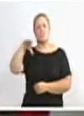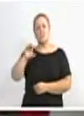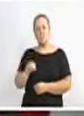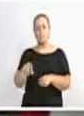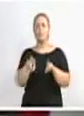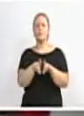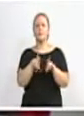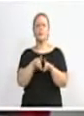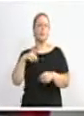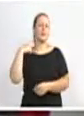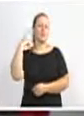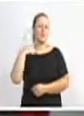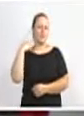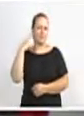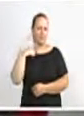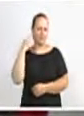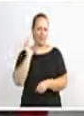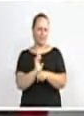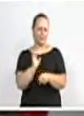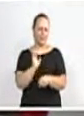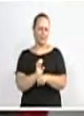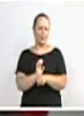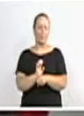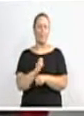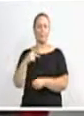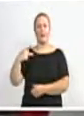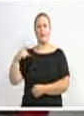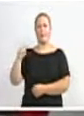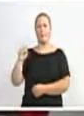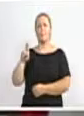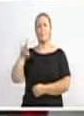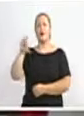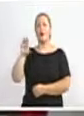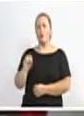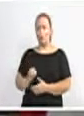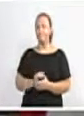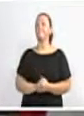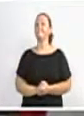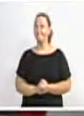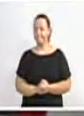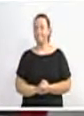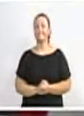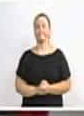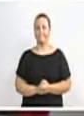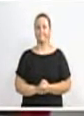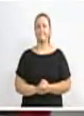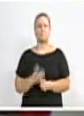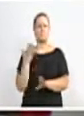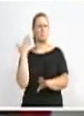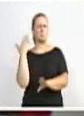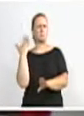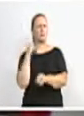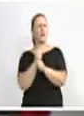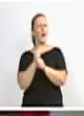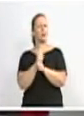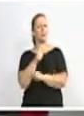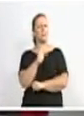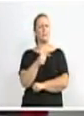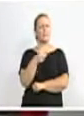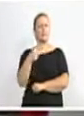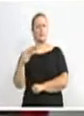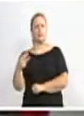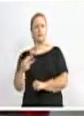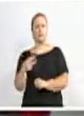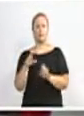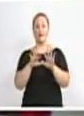do deputado estadual Paulo Stuart Wright, que nos idos de 73 foi tirado da